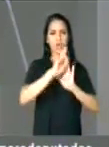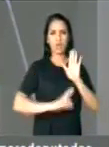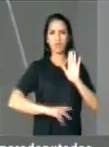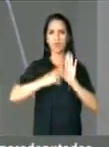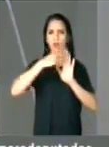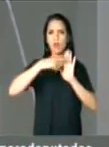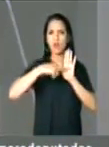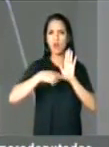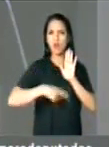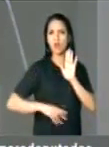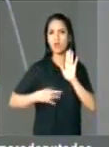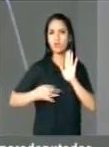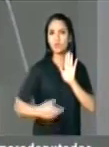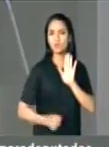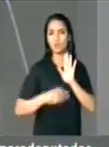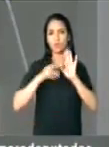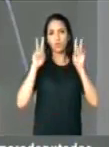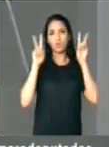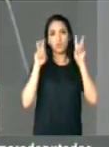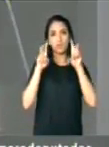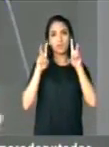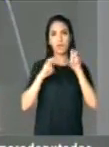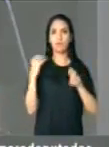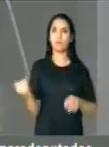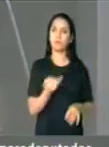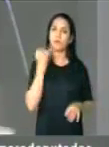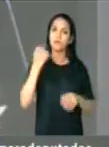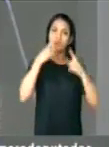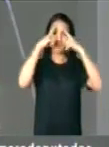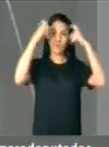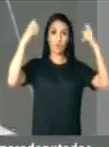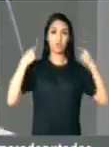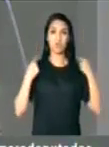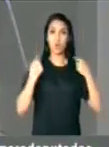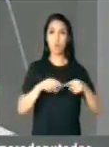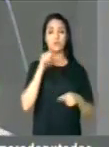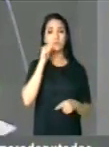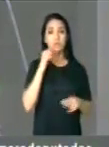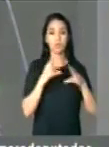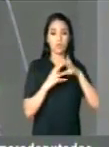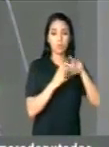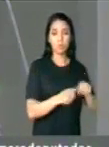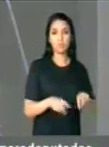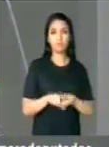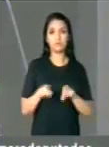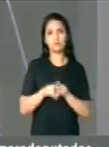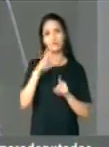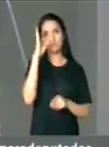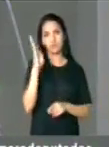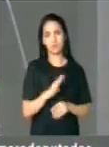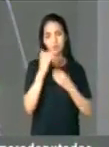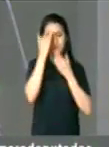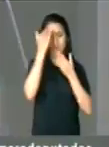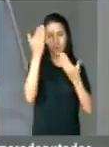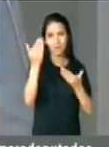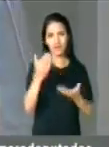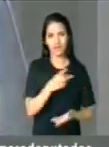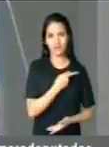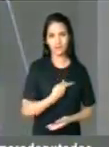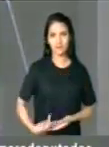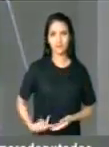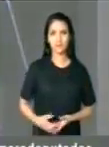nessa matéria analisada de violência contra a mulher no mundo e no Brasil. Muito obrigada, senhor presidente.